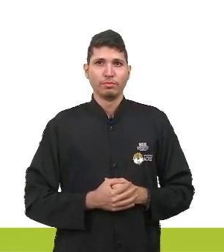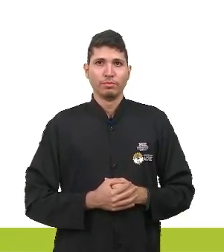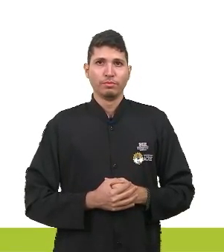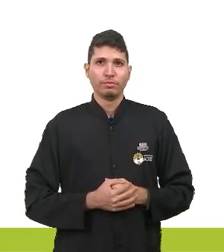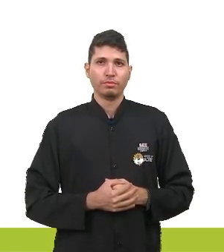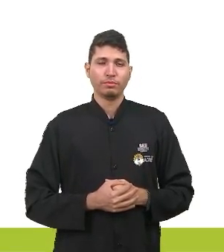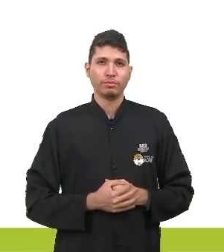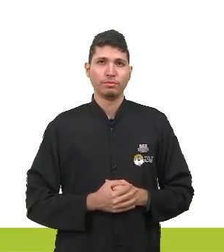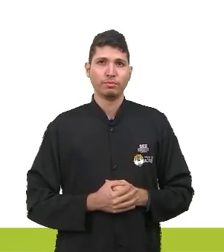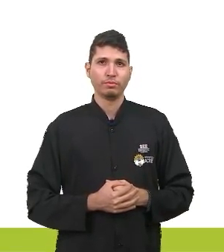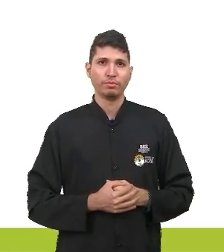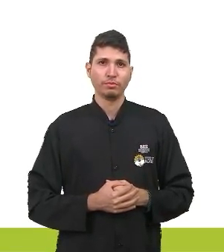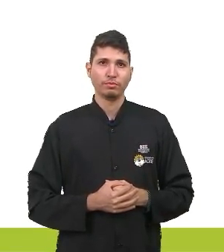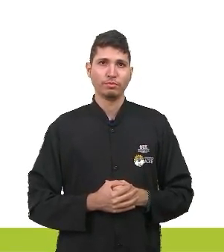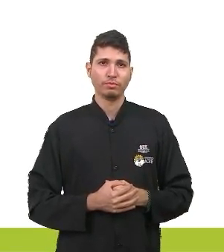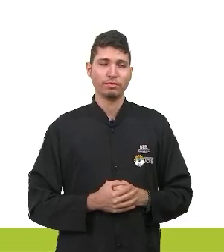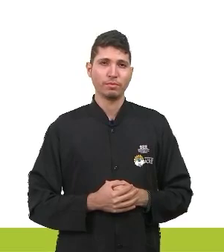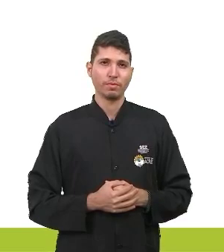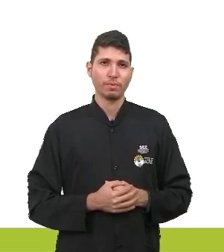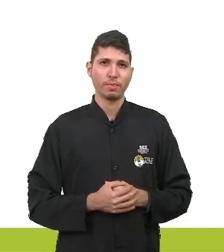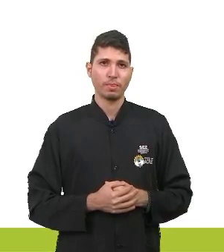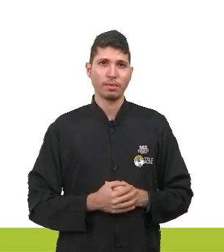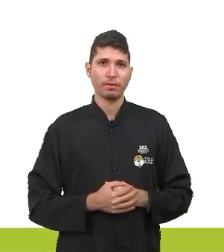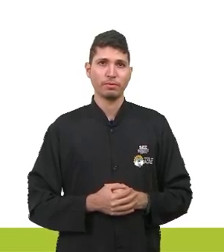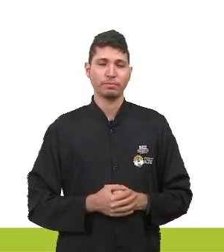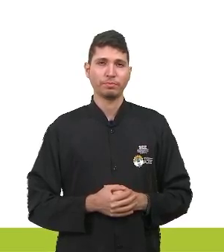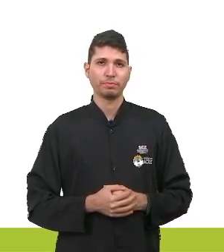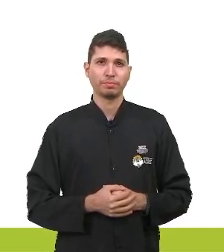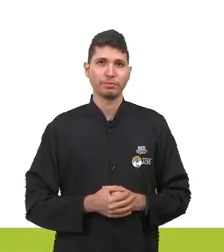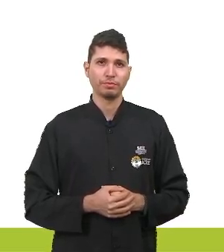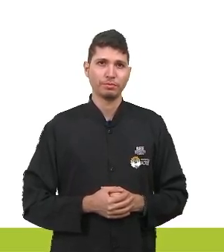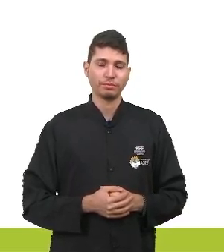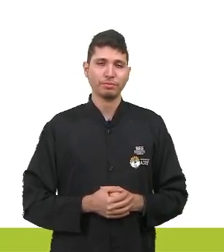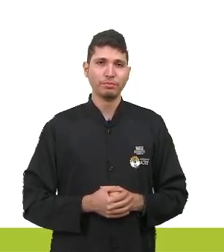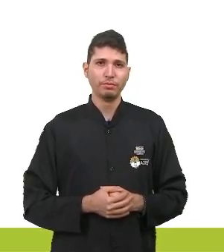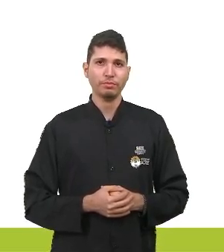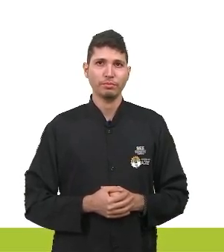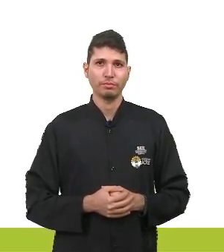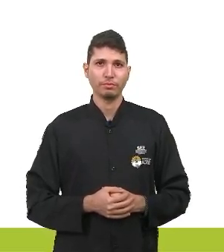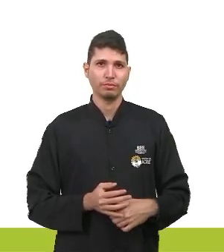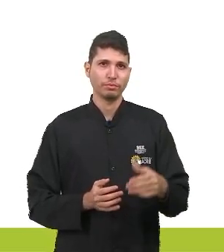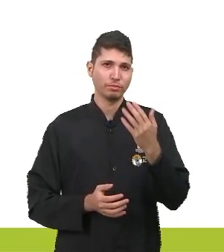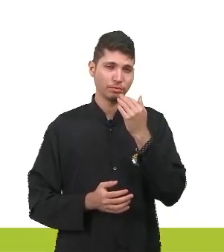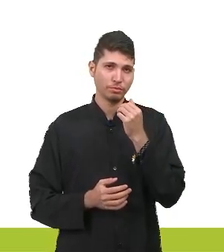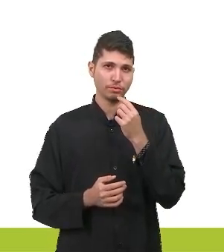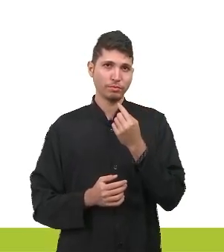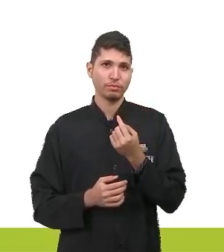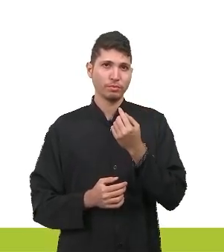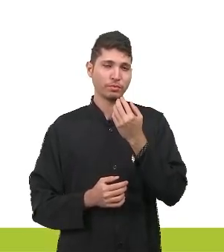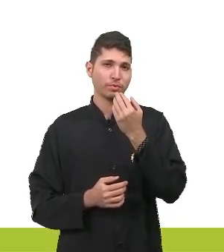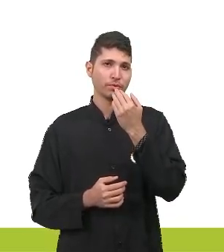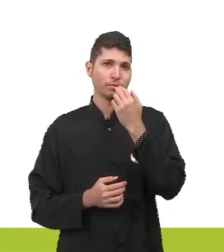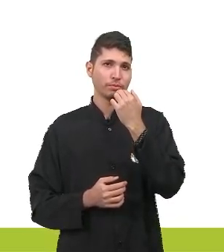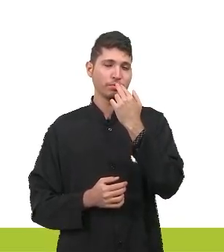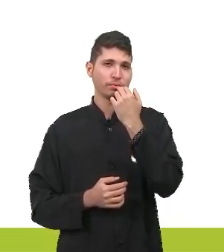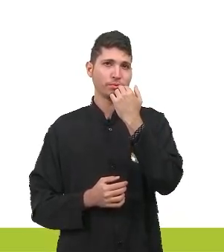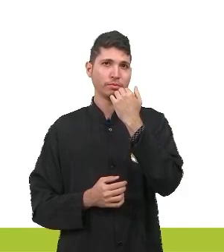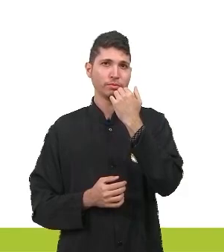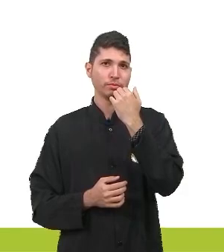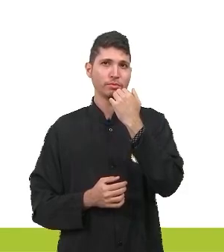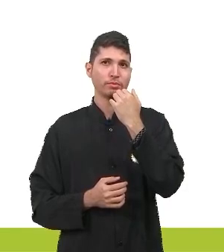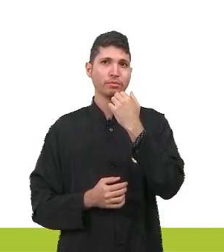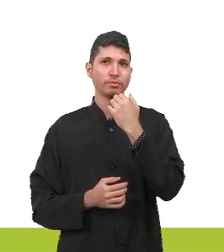um pouquinho da fisiologia do nosso tubo digestório. Então tá, o alimento entrou pela boca,